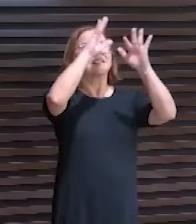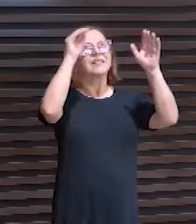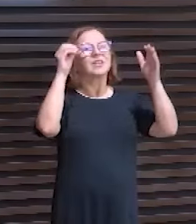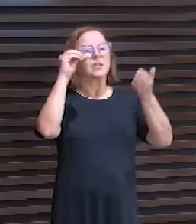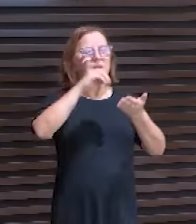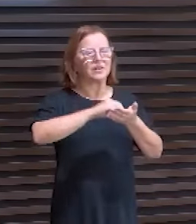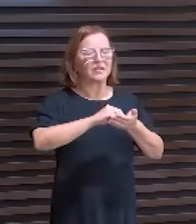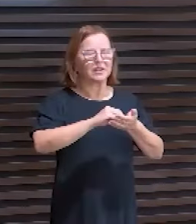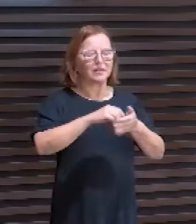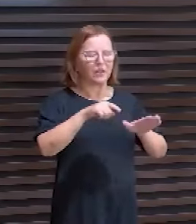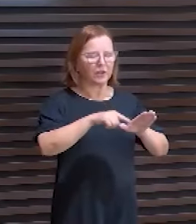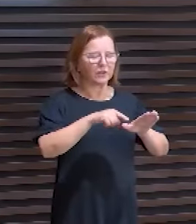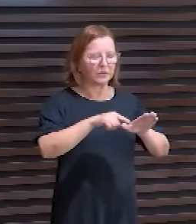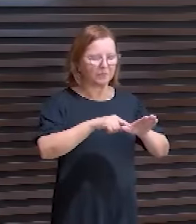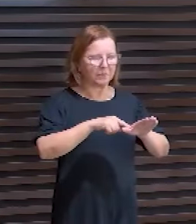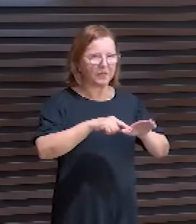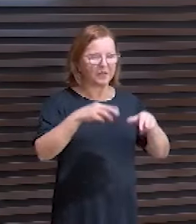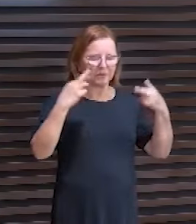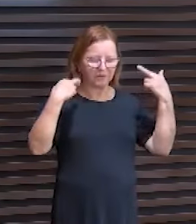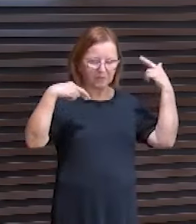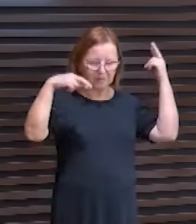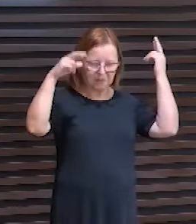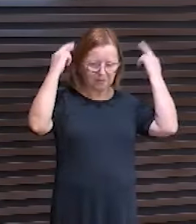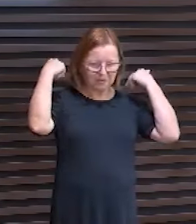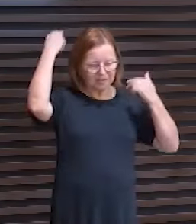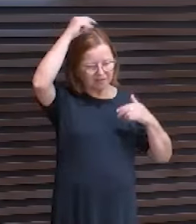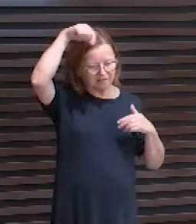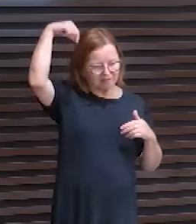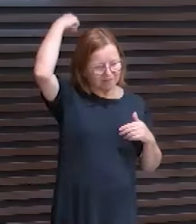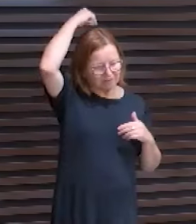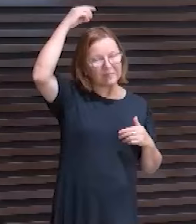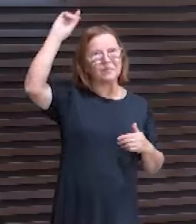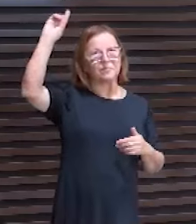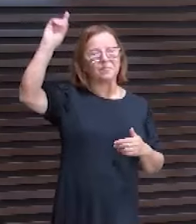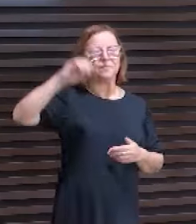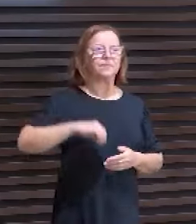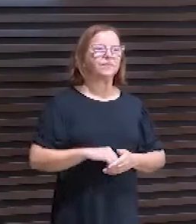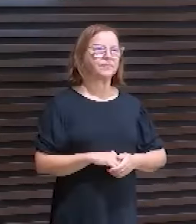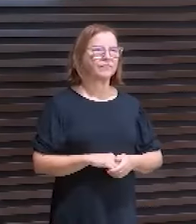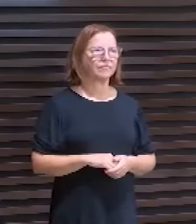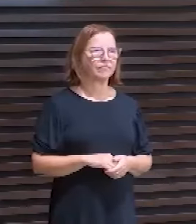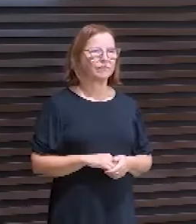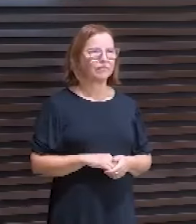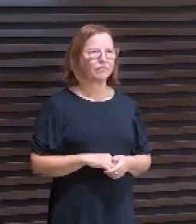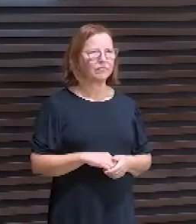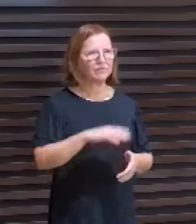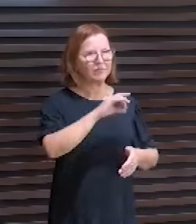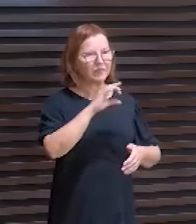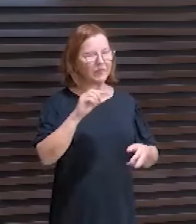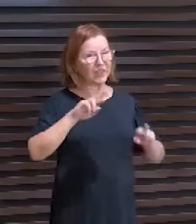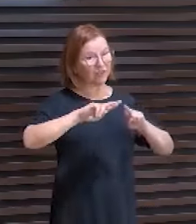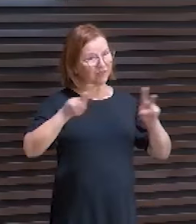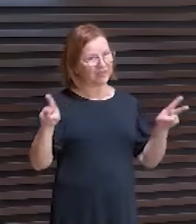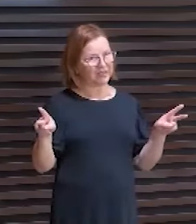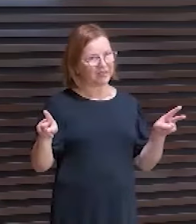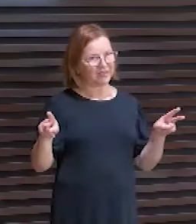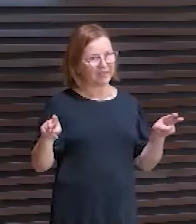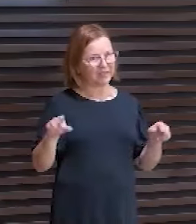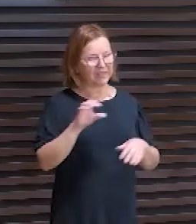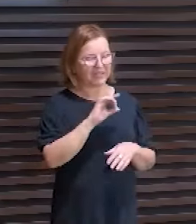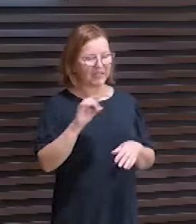cordeiro santo de Deus que cada diferença que cada